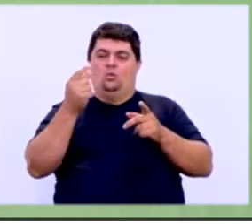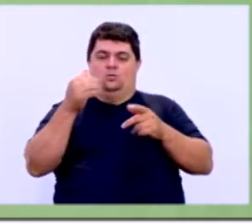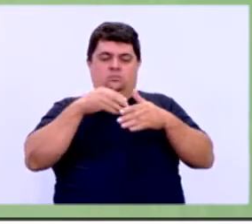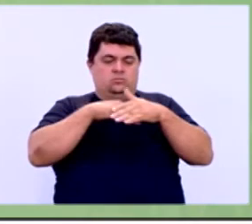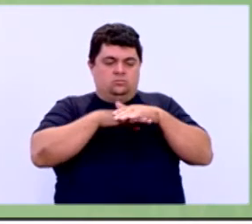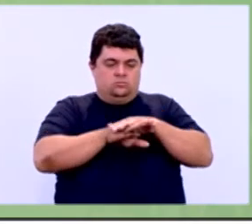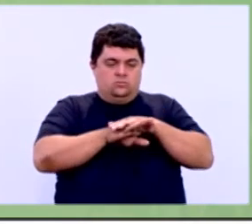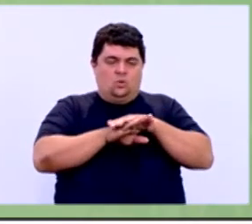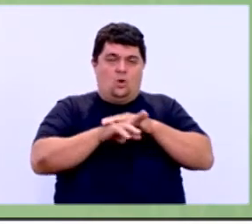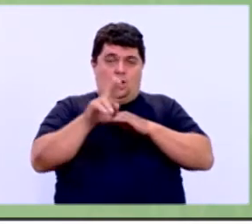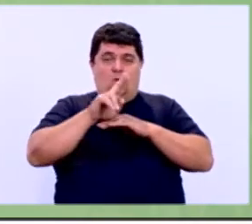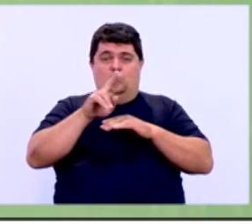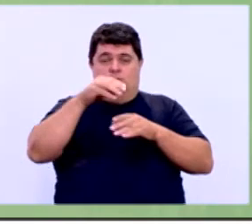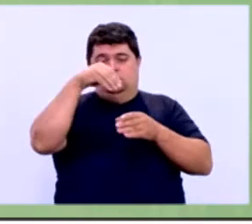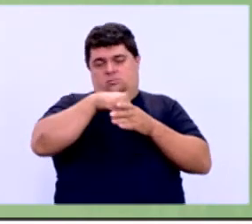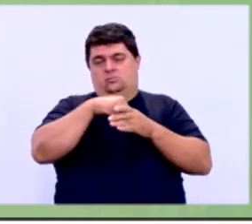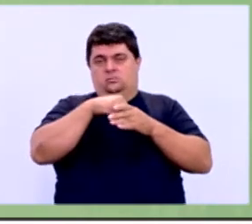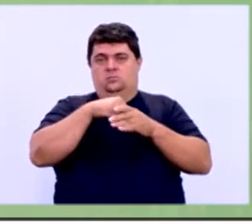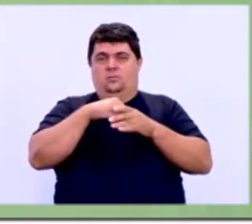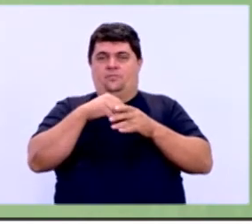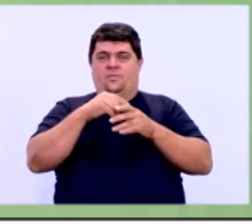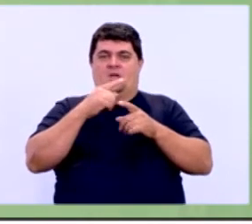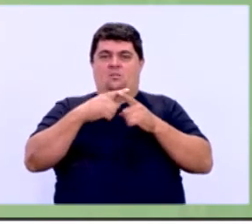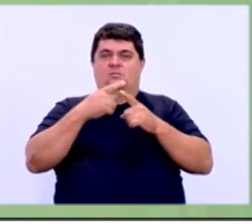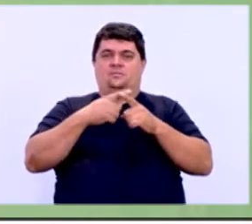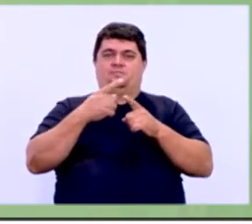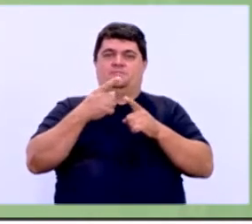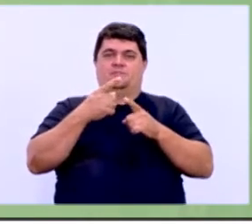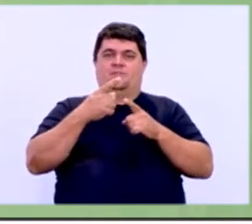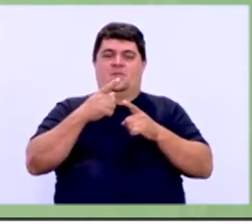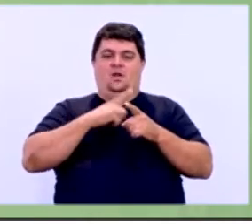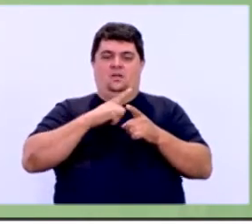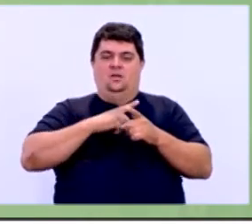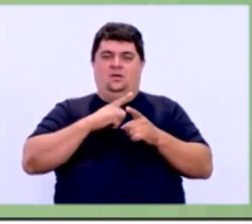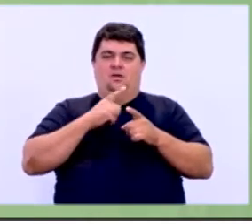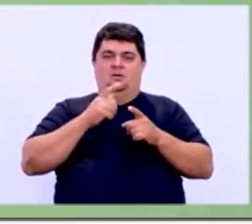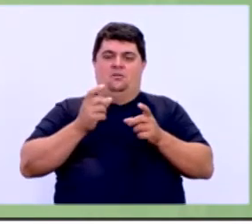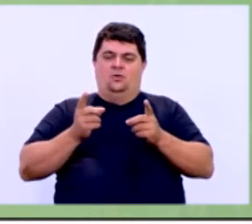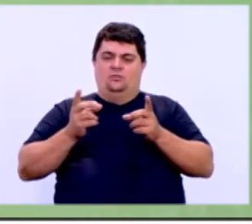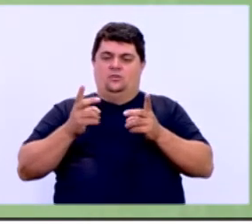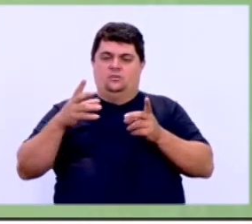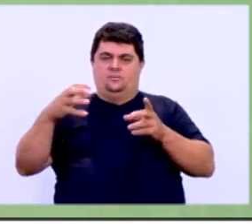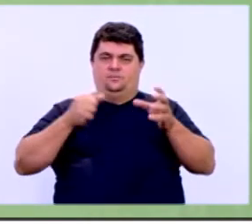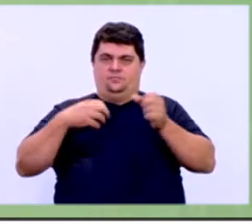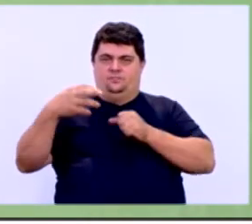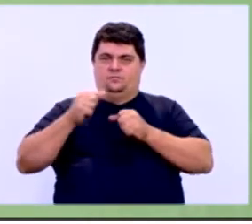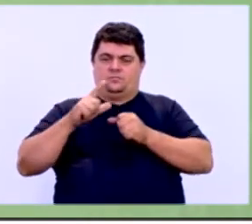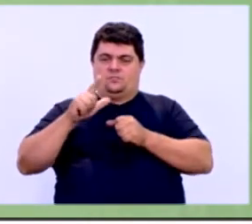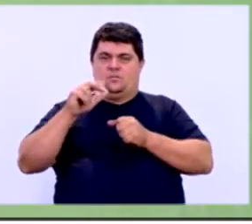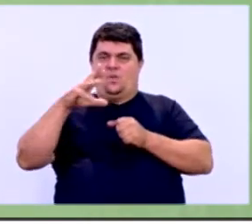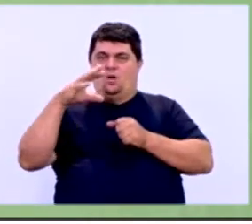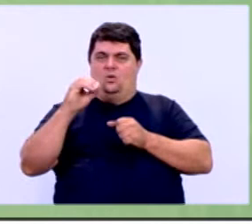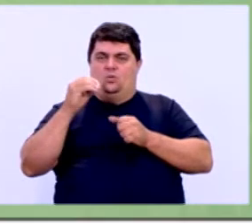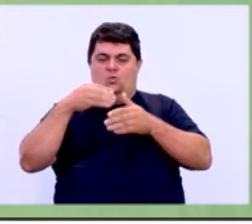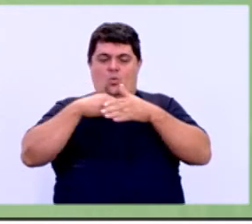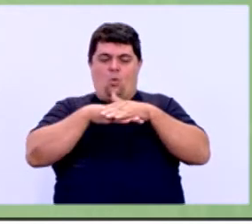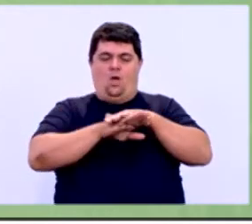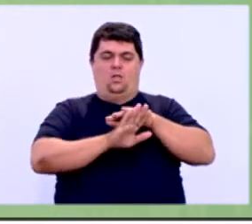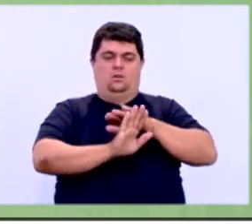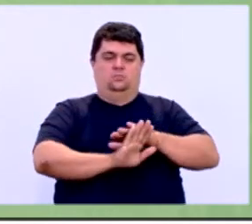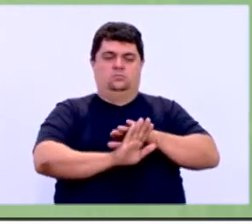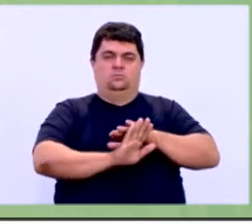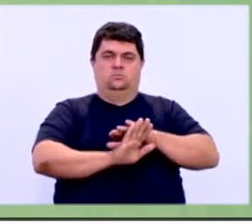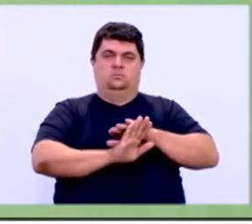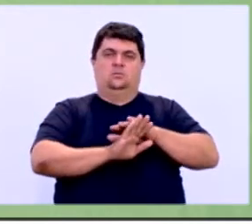sobre a retenção de lucro, é quando o empresário, né, ele tira uma parte do seu lucro e guarda,